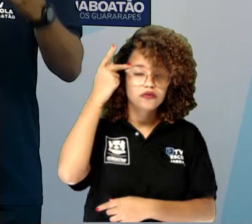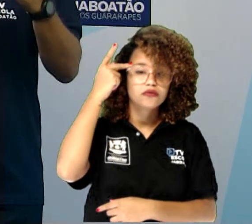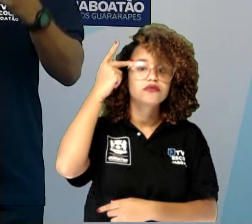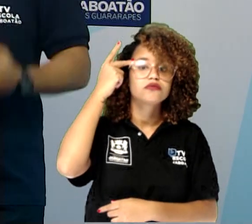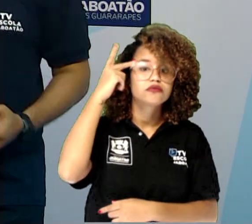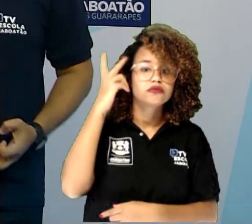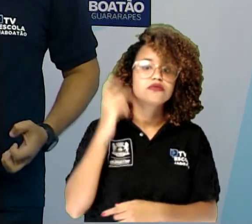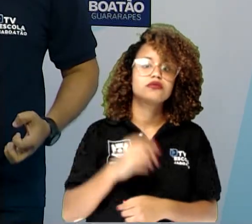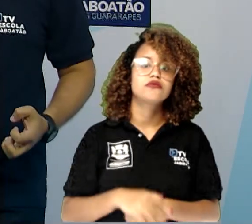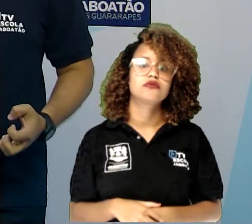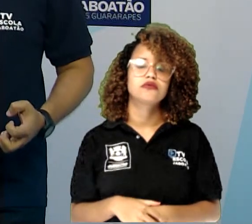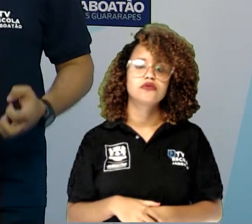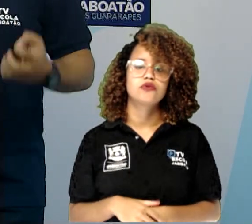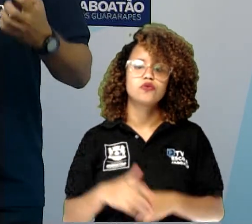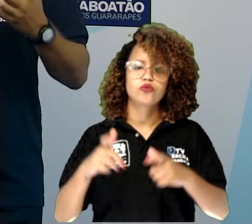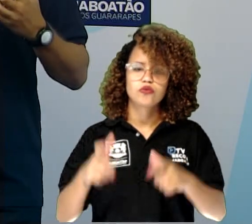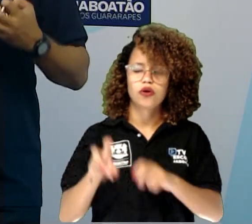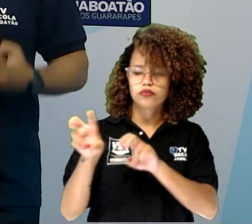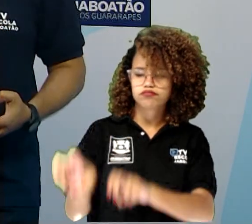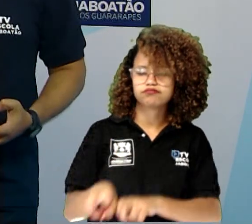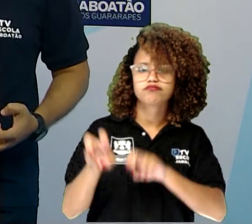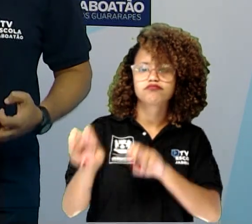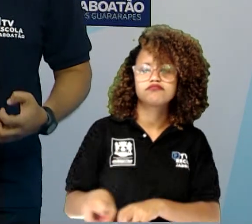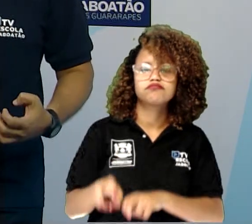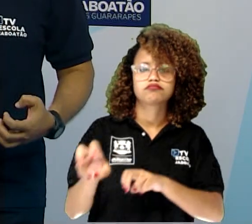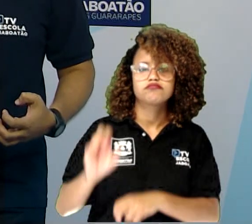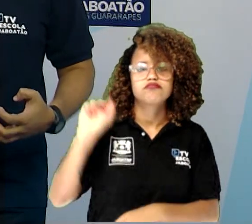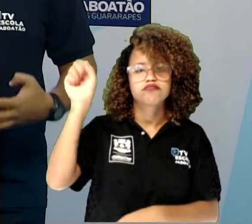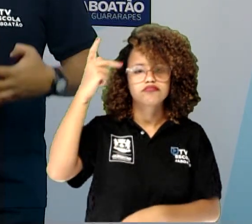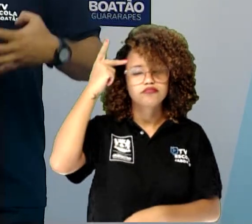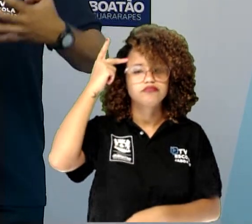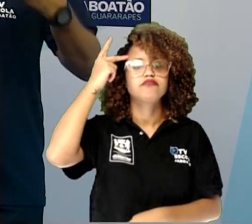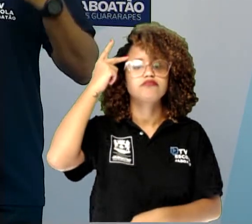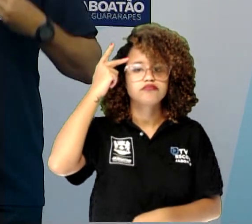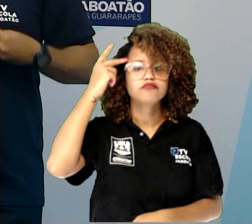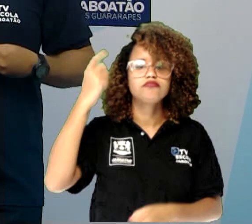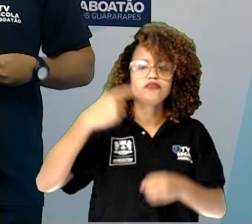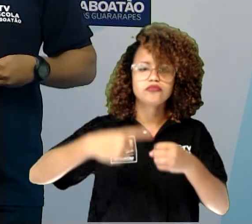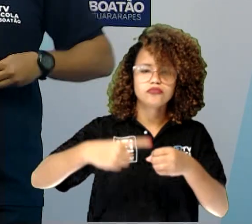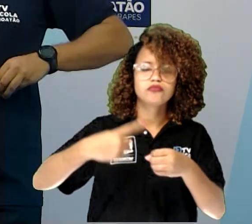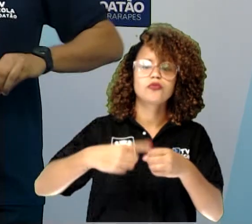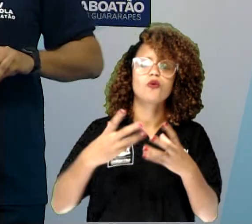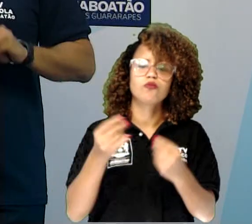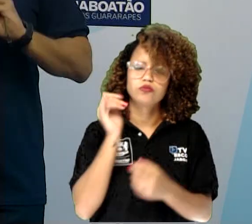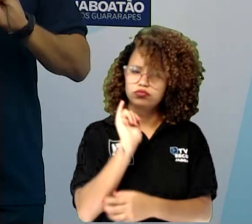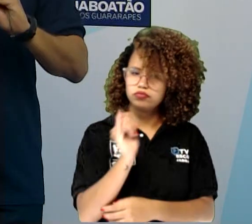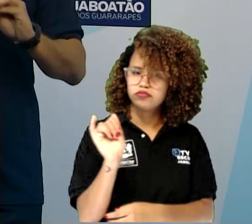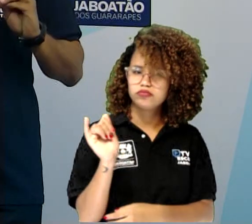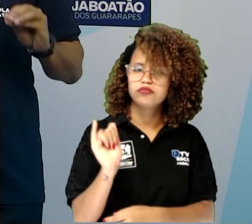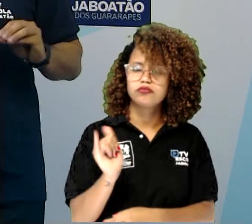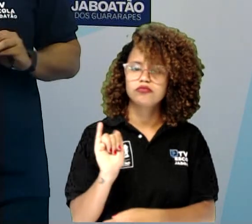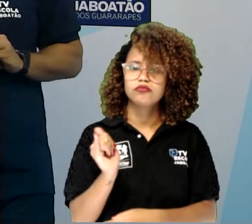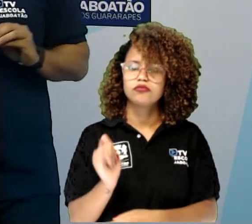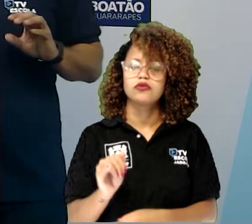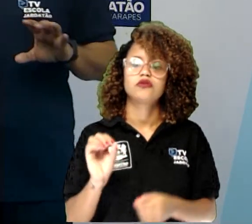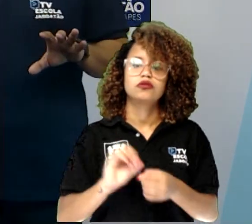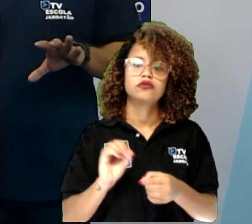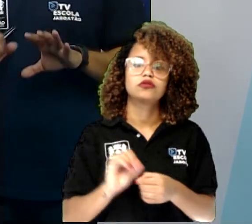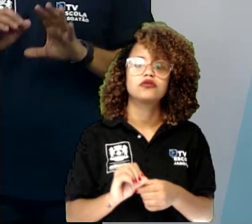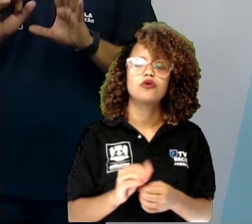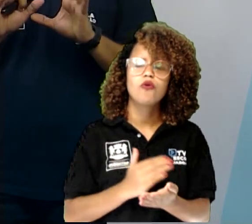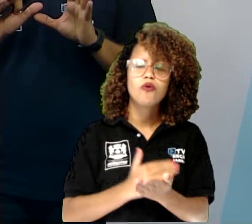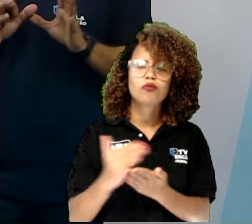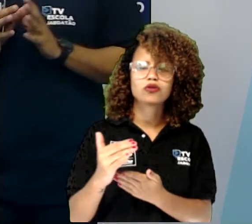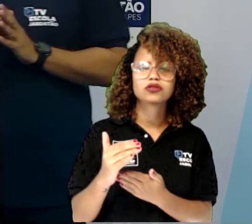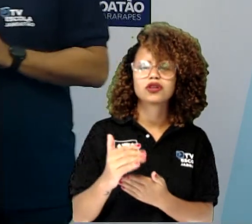nas fazendas de café do interior paulista. Muitos italianos vieram, inicialmente, inclusive, eles não vieram com uma